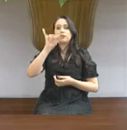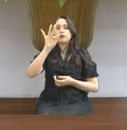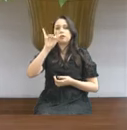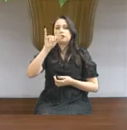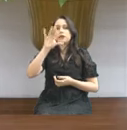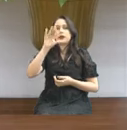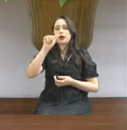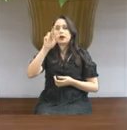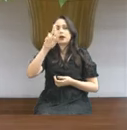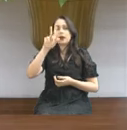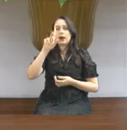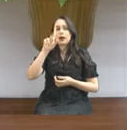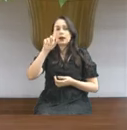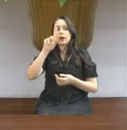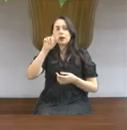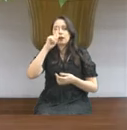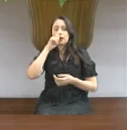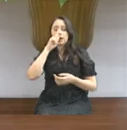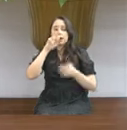trazer vida de novo,